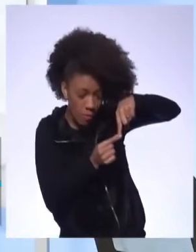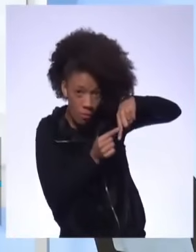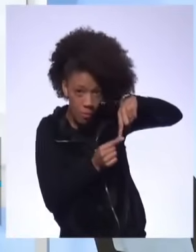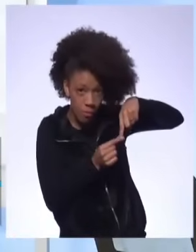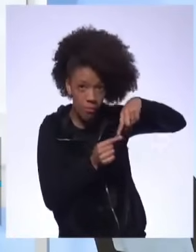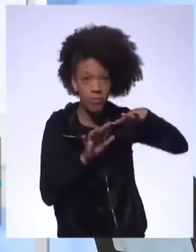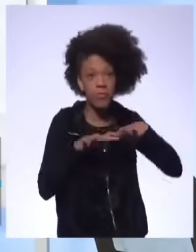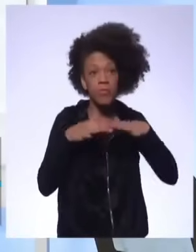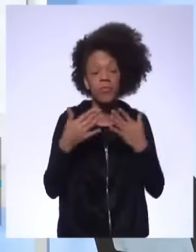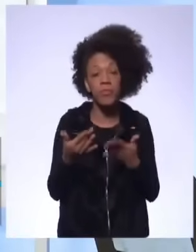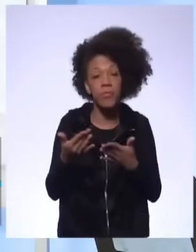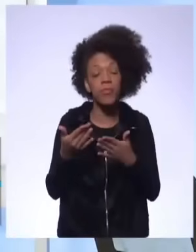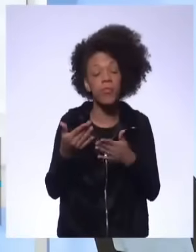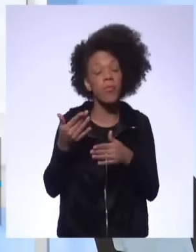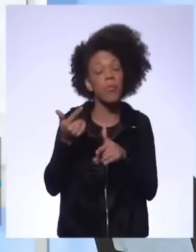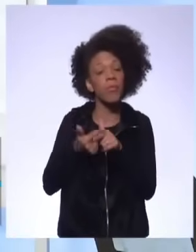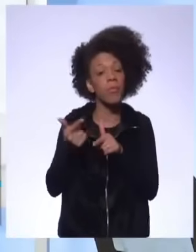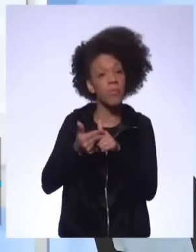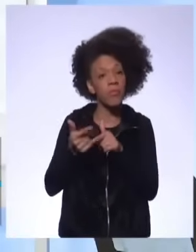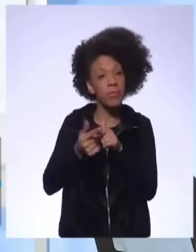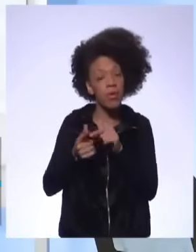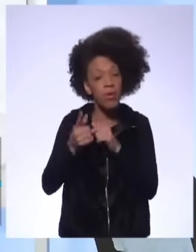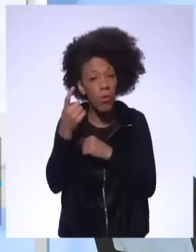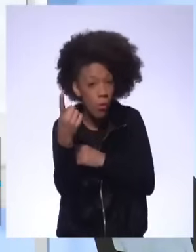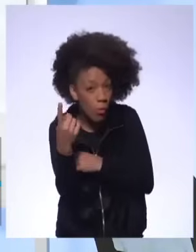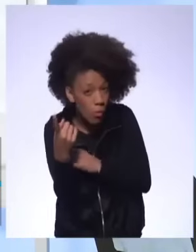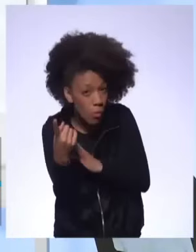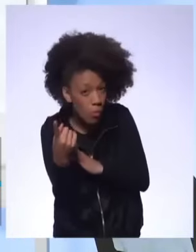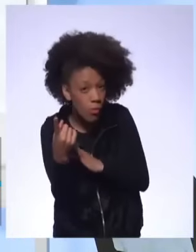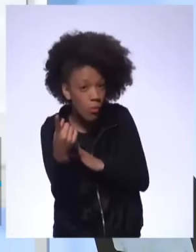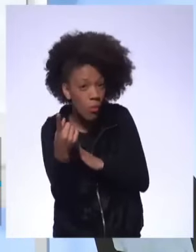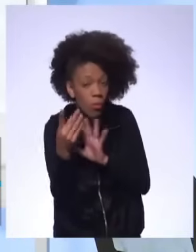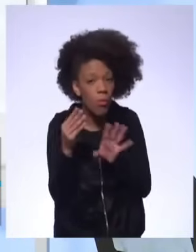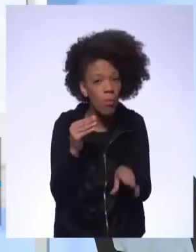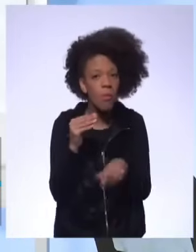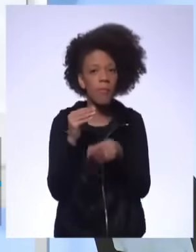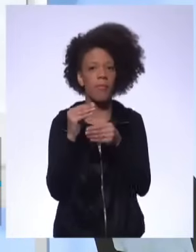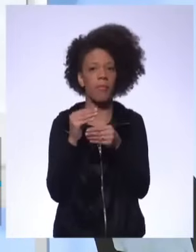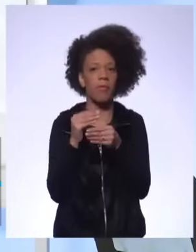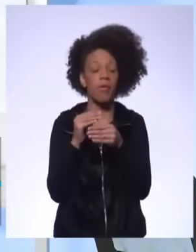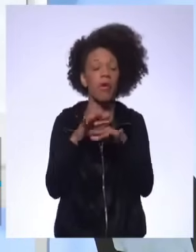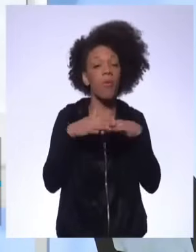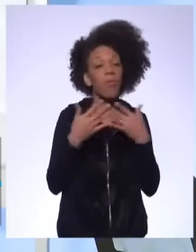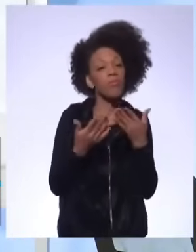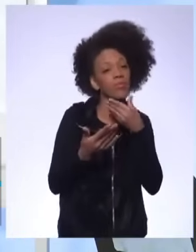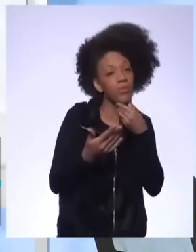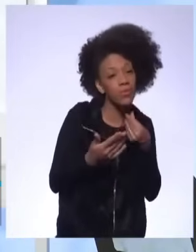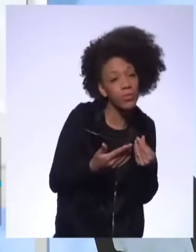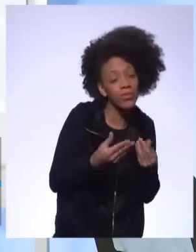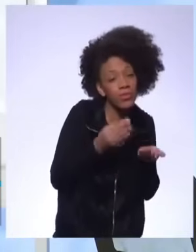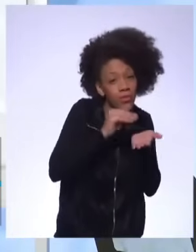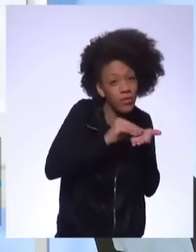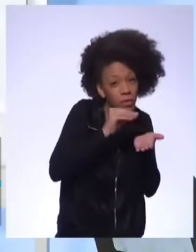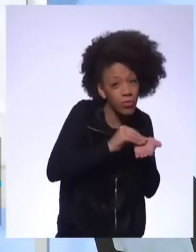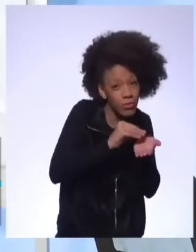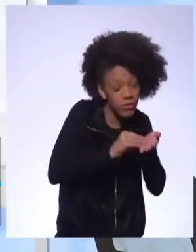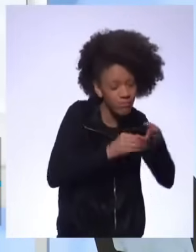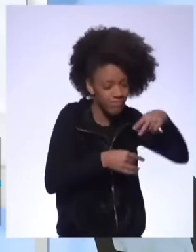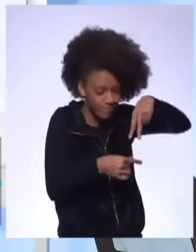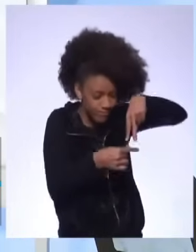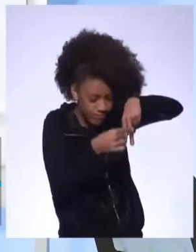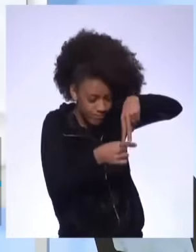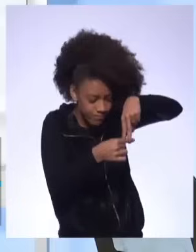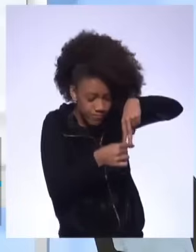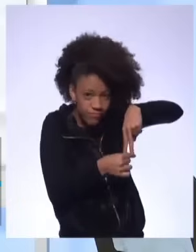tendo um com defeito, o outro cobre o defeito. Como o homem vai ter faltando uma perninha,